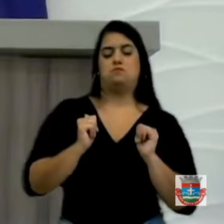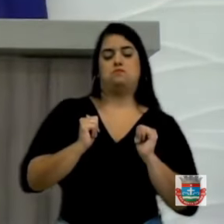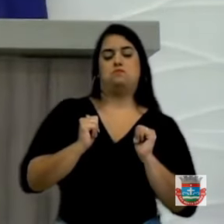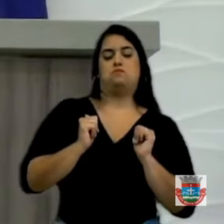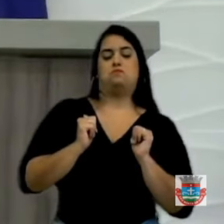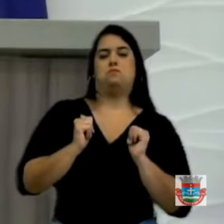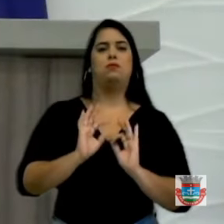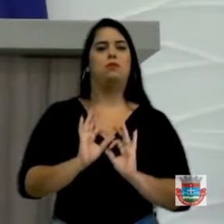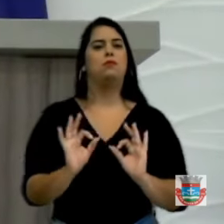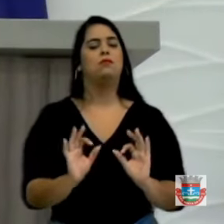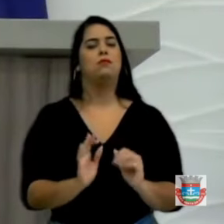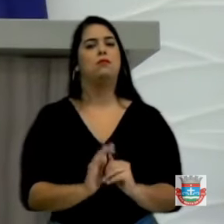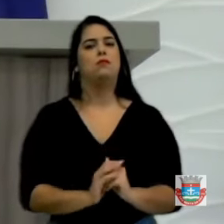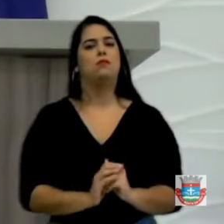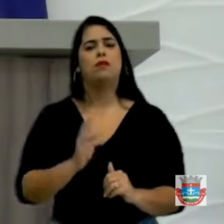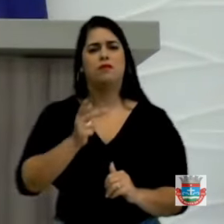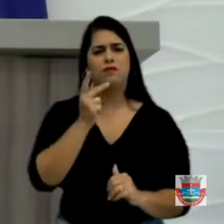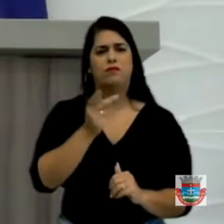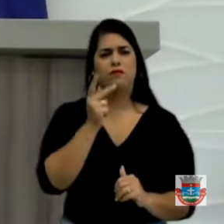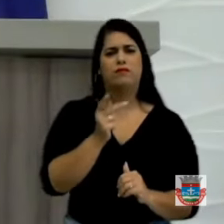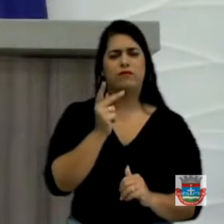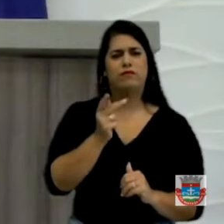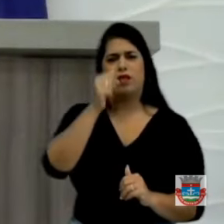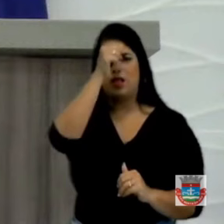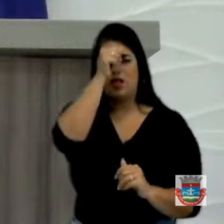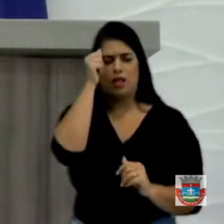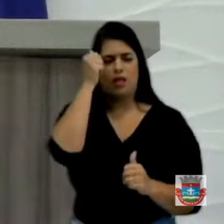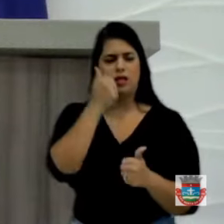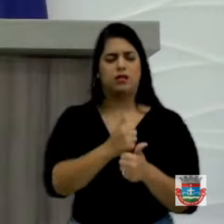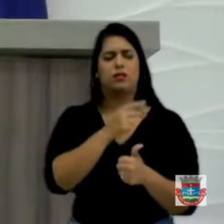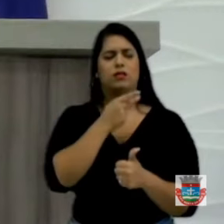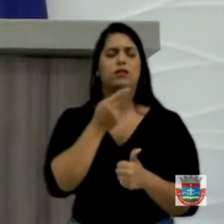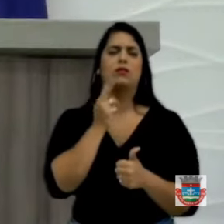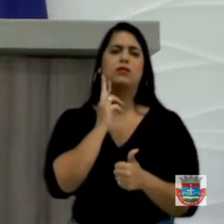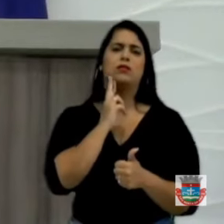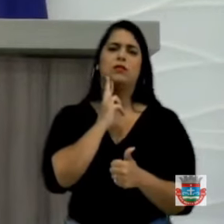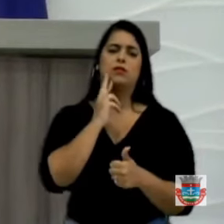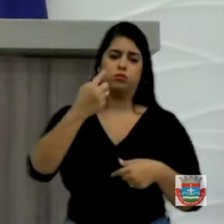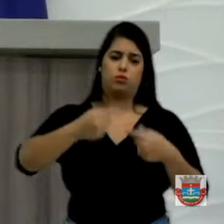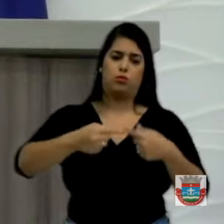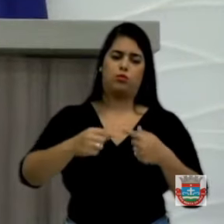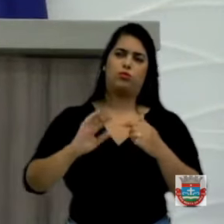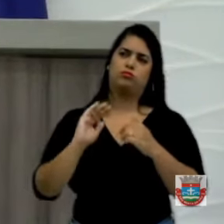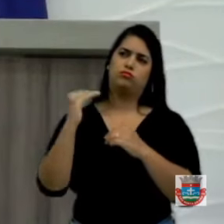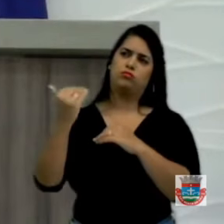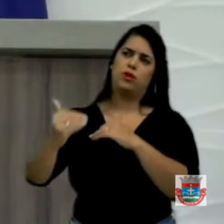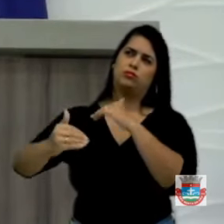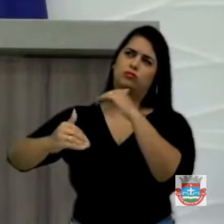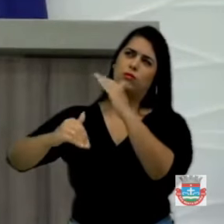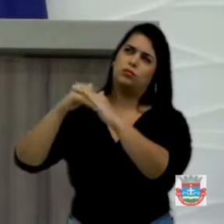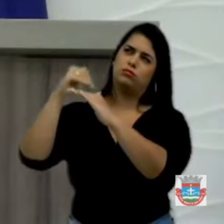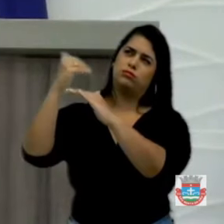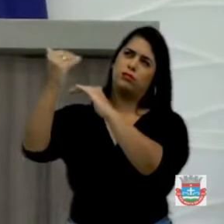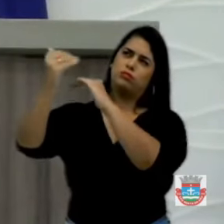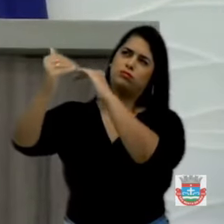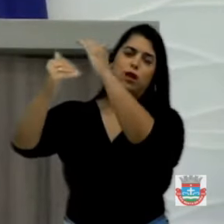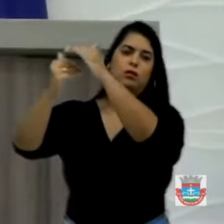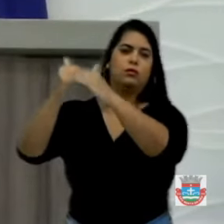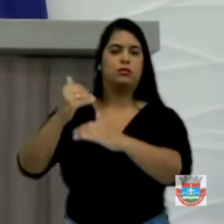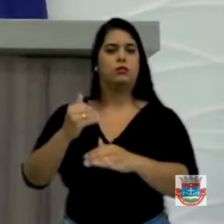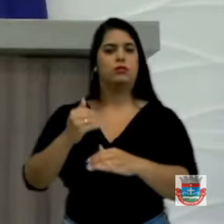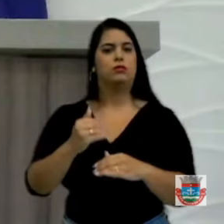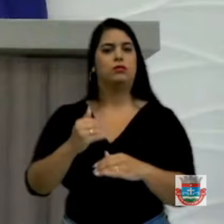em Alexandre Batité e Paulo Renato, mais politicamente cresce a cada dia. Isso é a realidade, isso